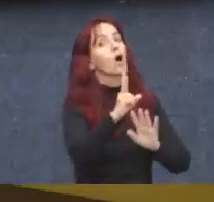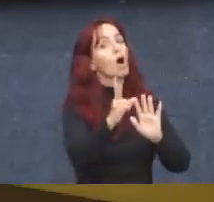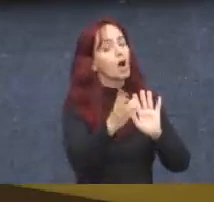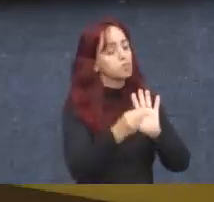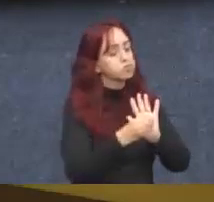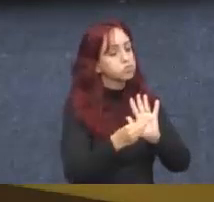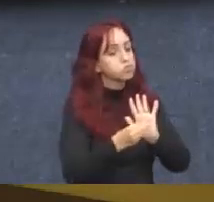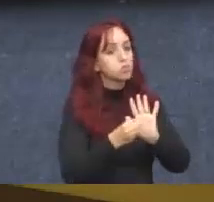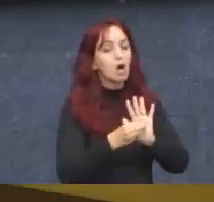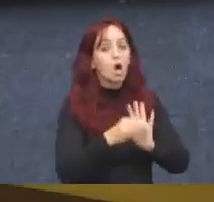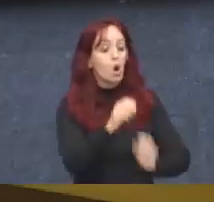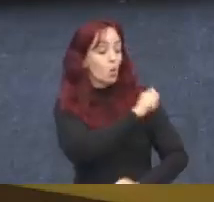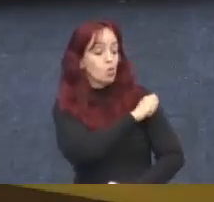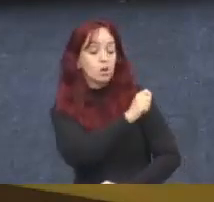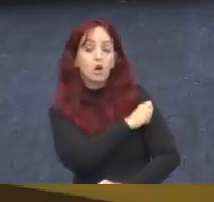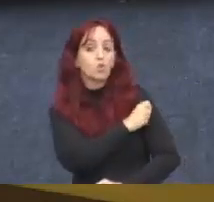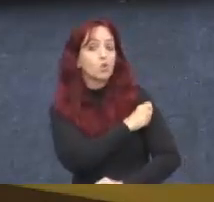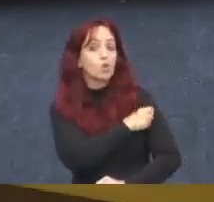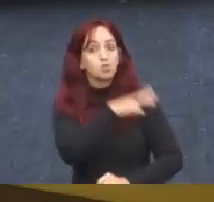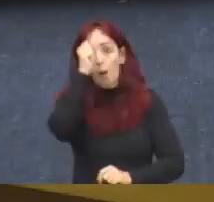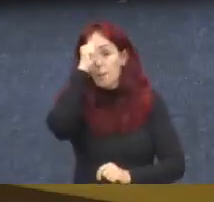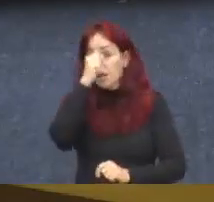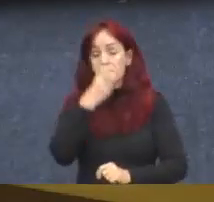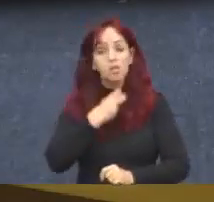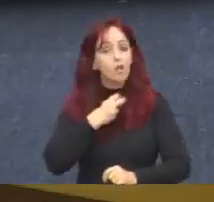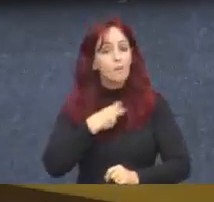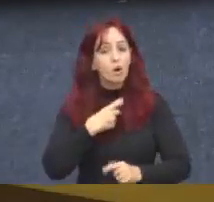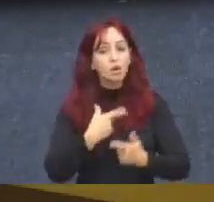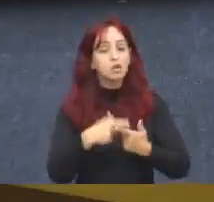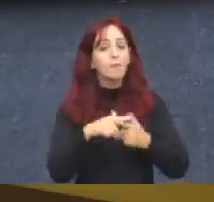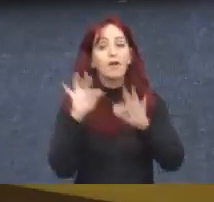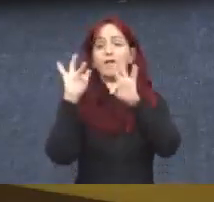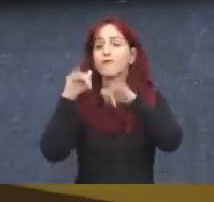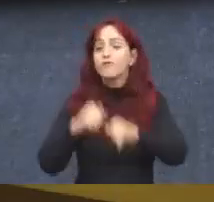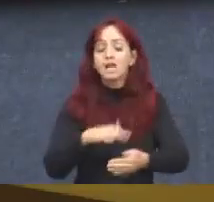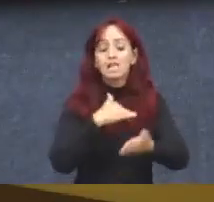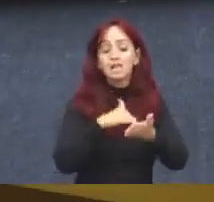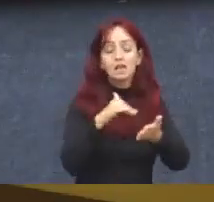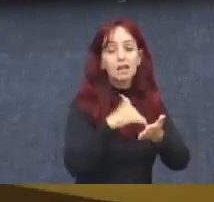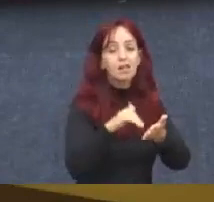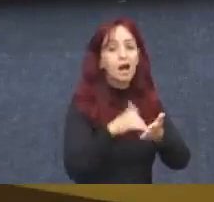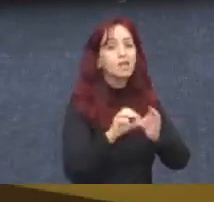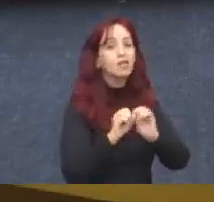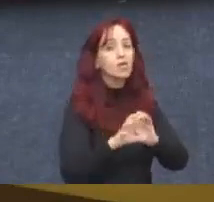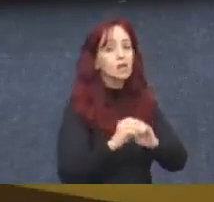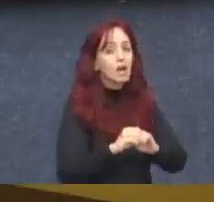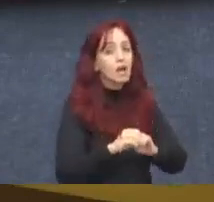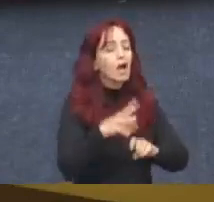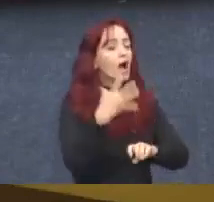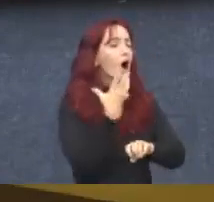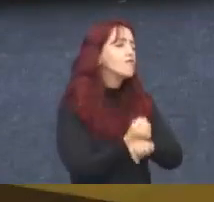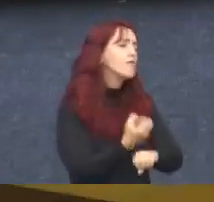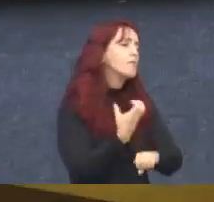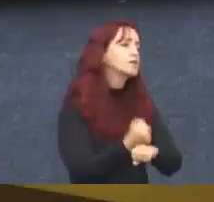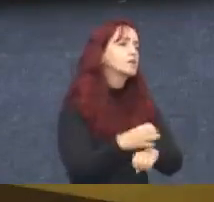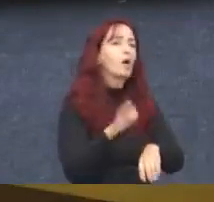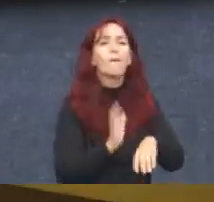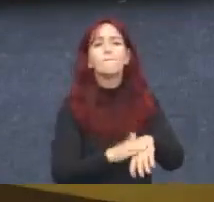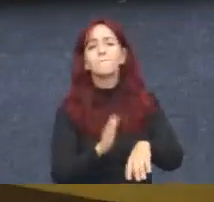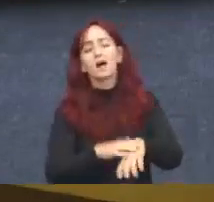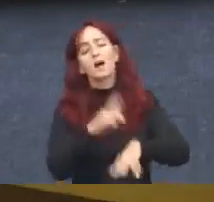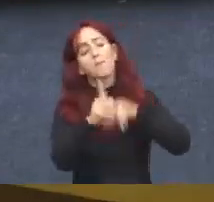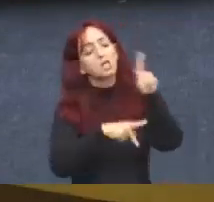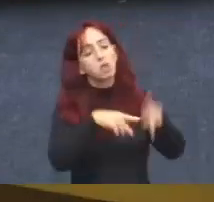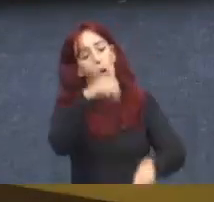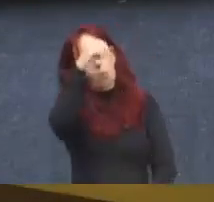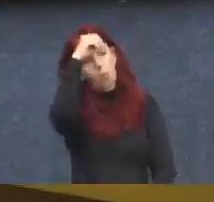Os alunos não podem aprender. Fim da Secretaria de Alfabetização. Quanto mais analfabeto, melhor, não é?